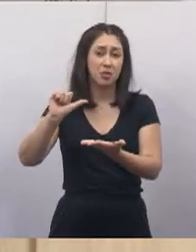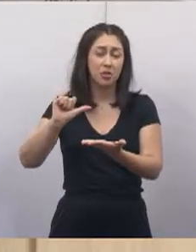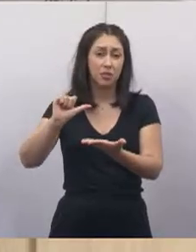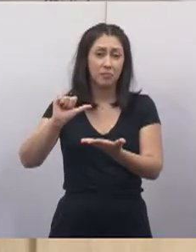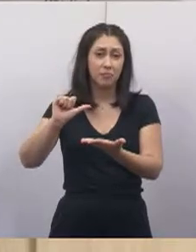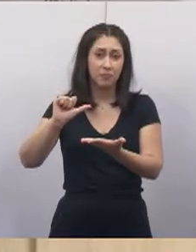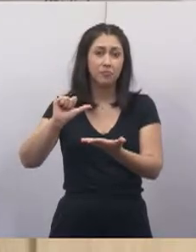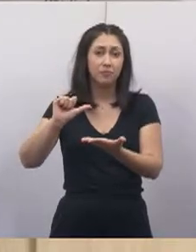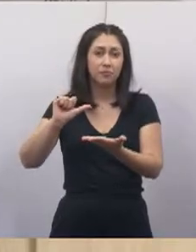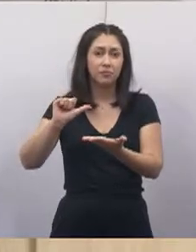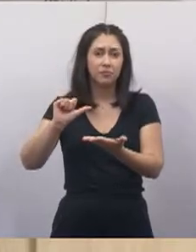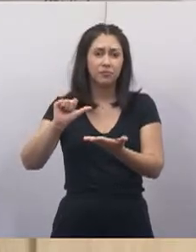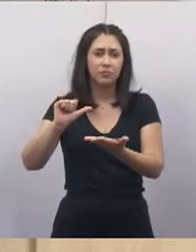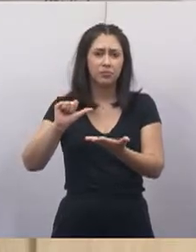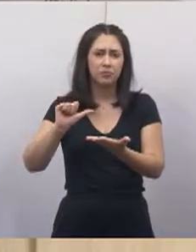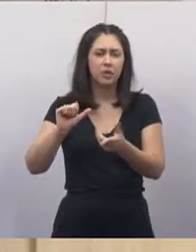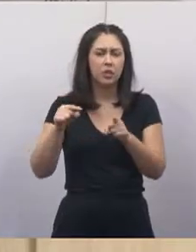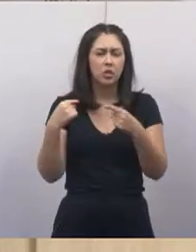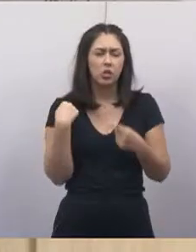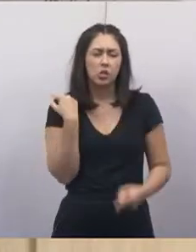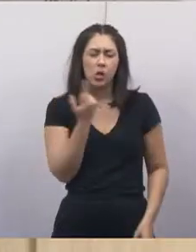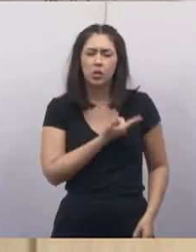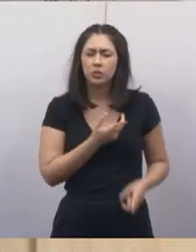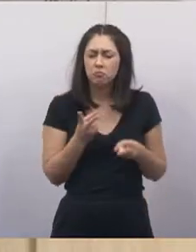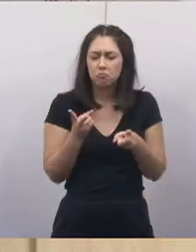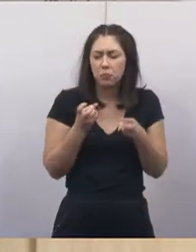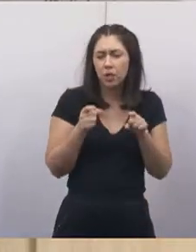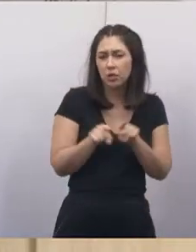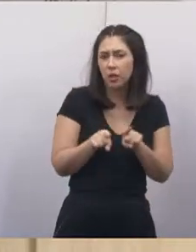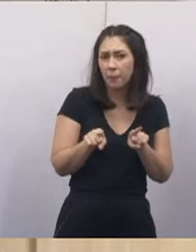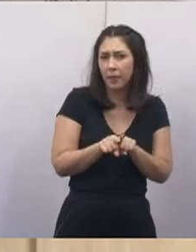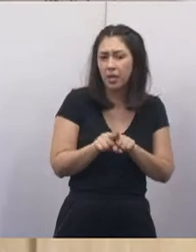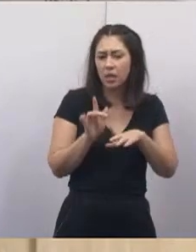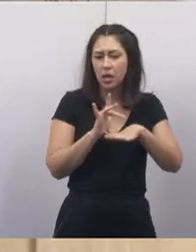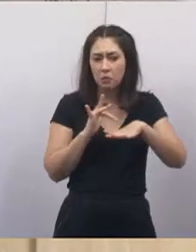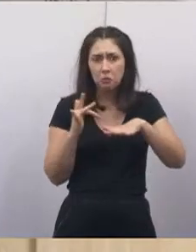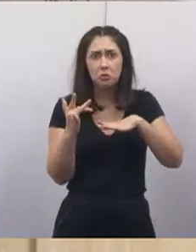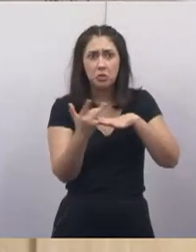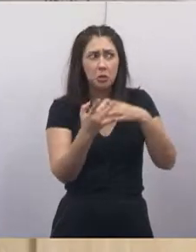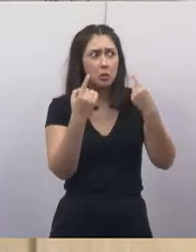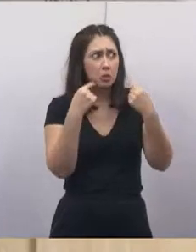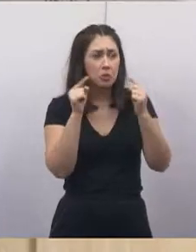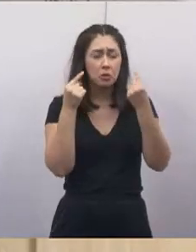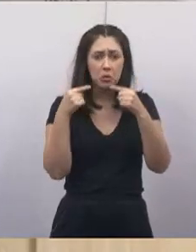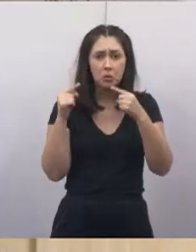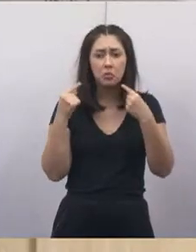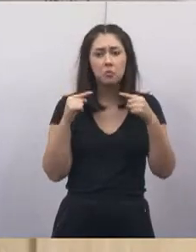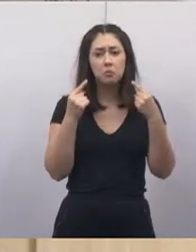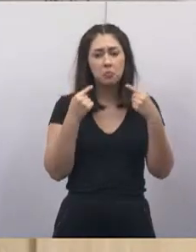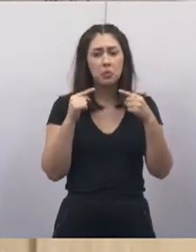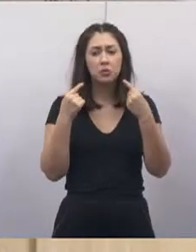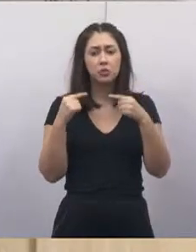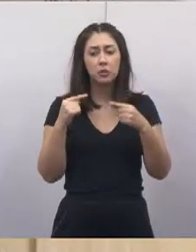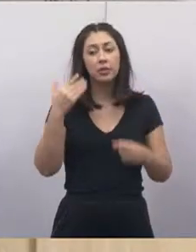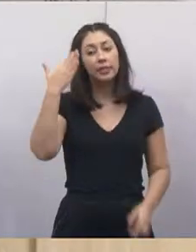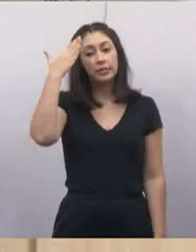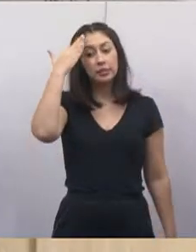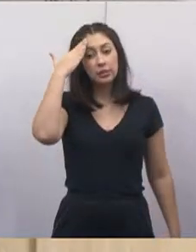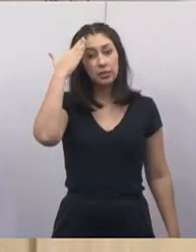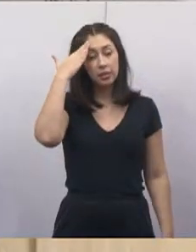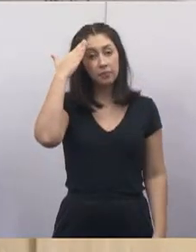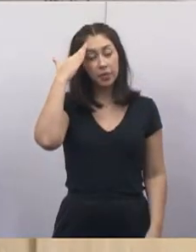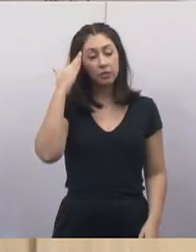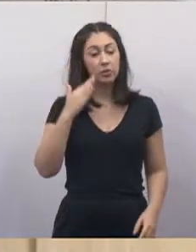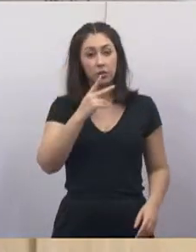que é possível constatar em relatos nas redes sociais e na mídia local. E considerando a preocupação